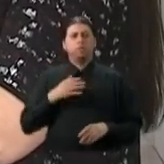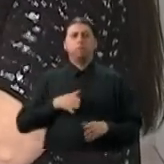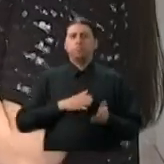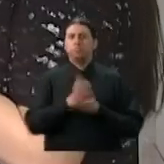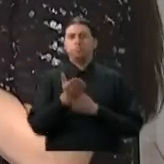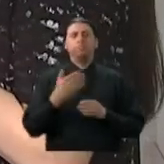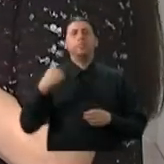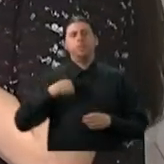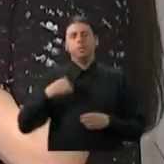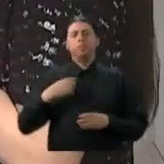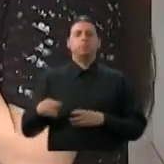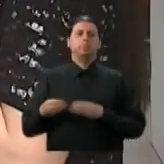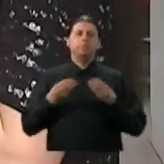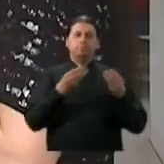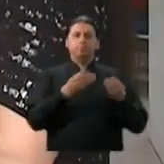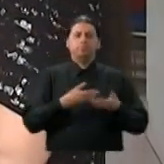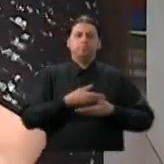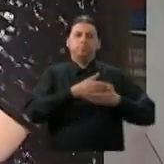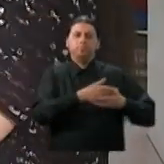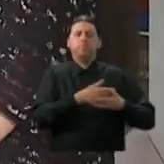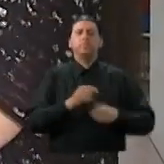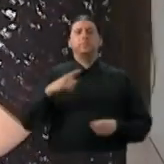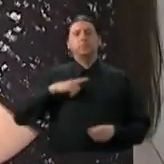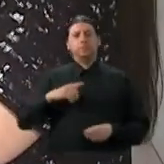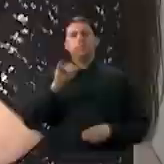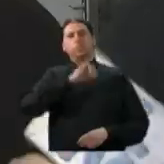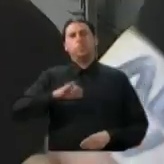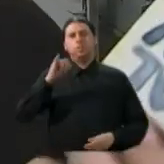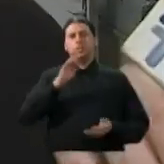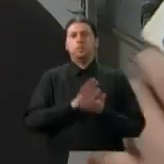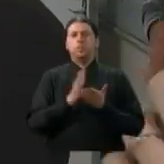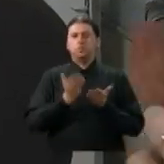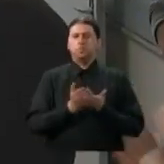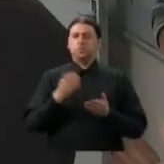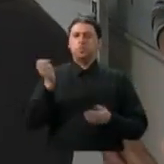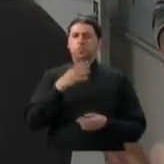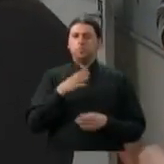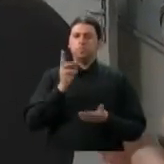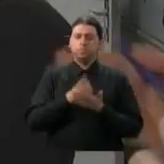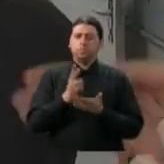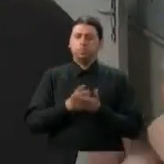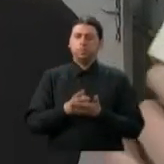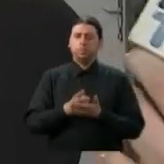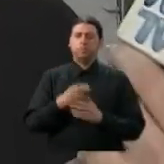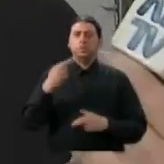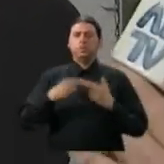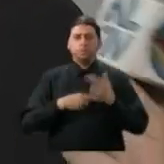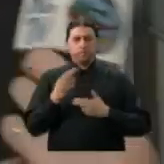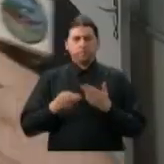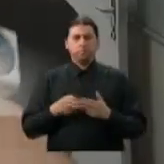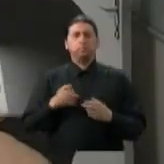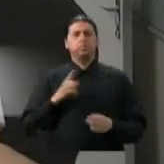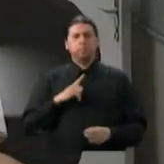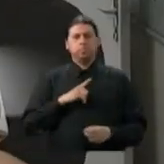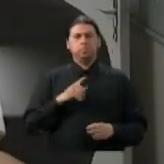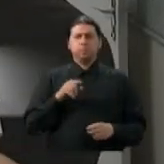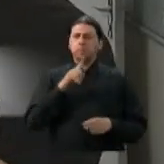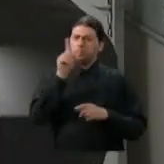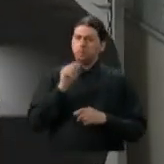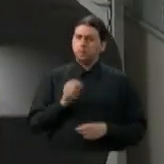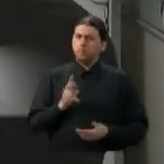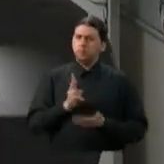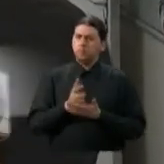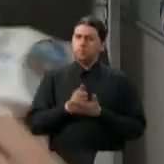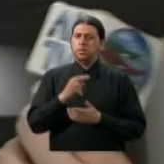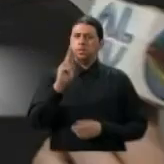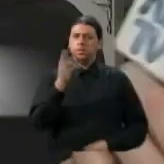vir. Importante sempre manter a carteirinha atualizada. Sempre, sempre. Vinícius, vocês mantêm atualizada a carteirinha do Henry? Sim, sempre